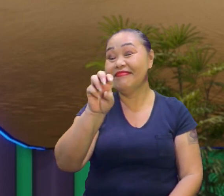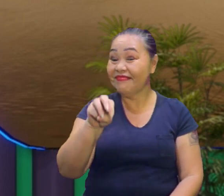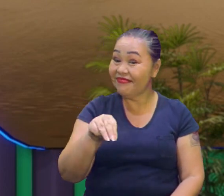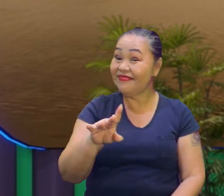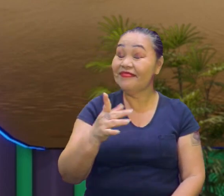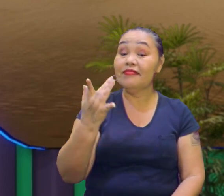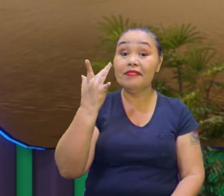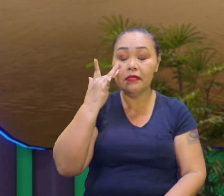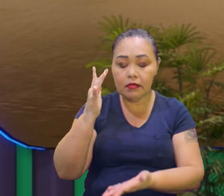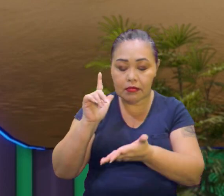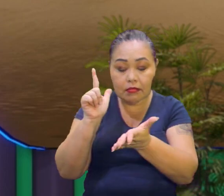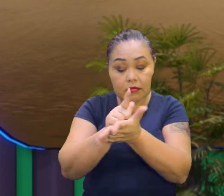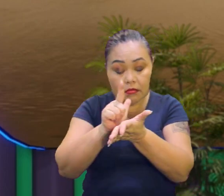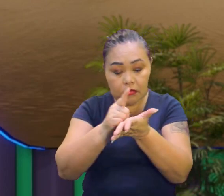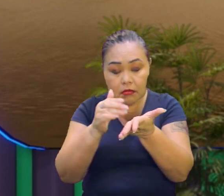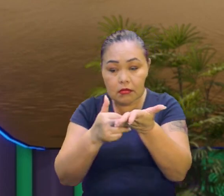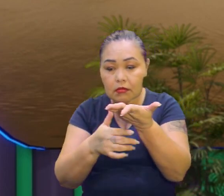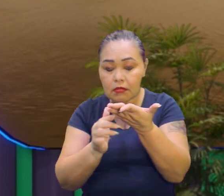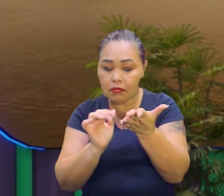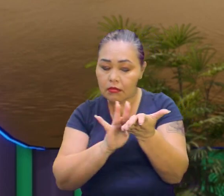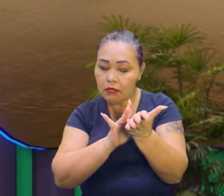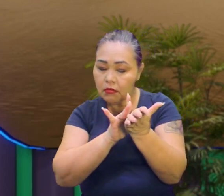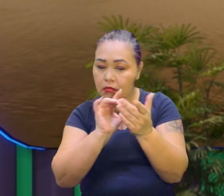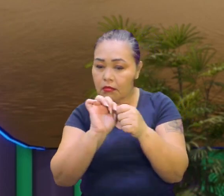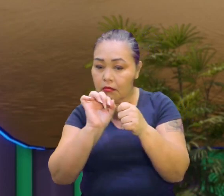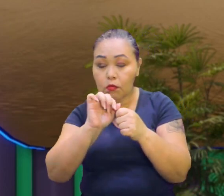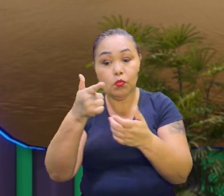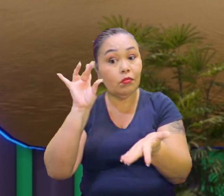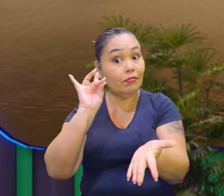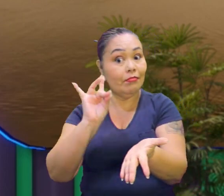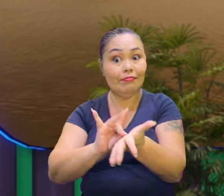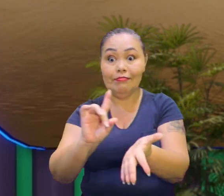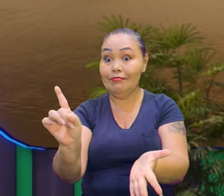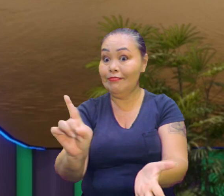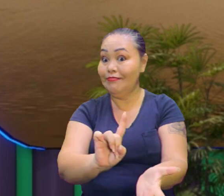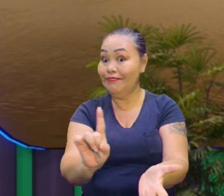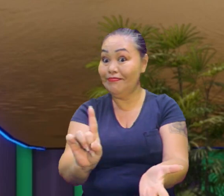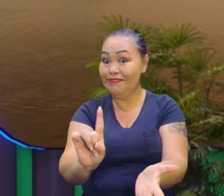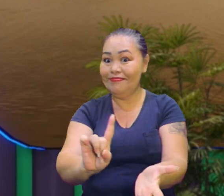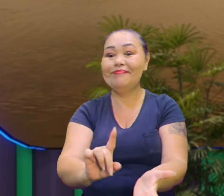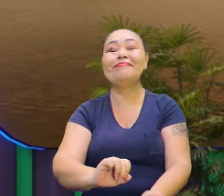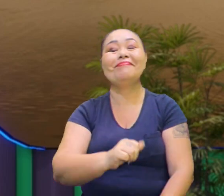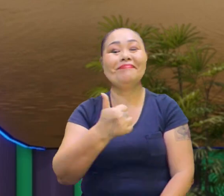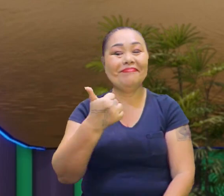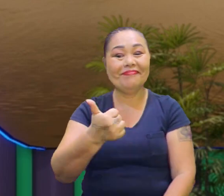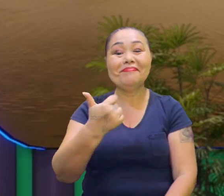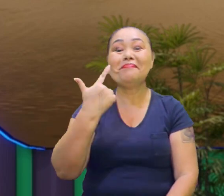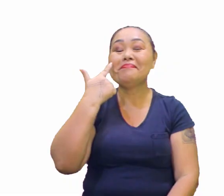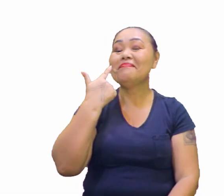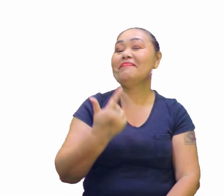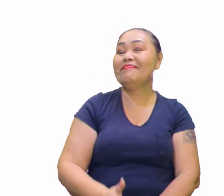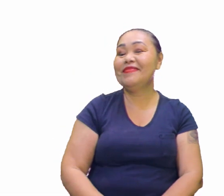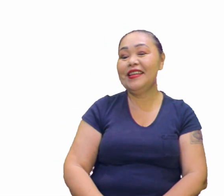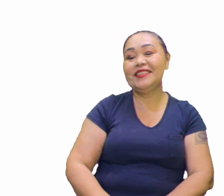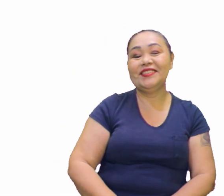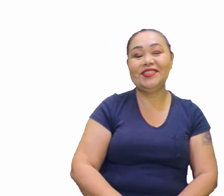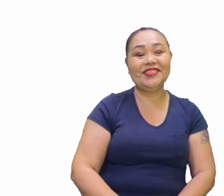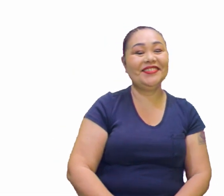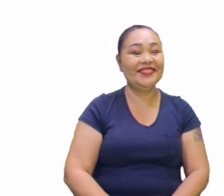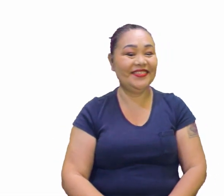pessoas forjam um documento que nunca existiu. Beleza? Vamos lá no quadro, meu